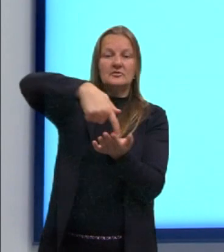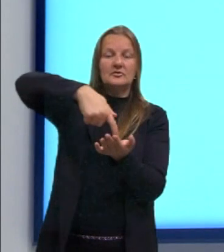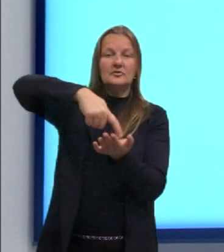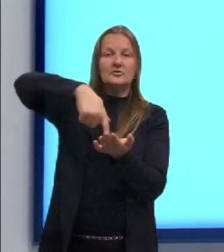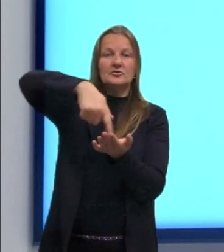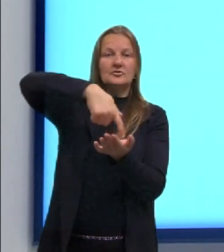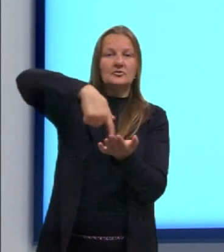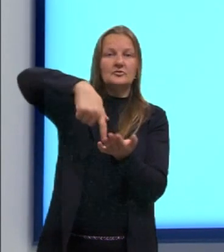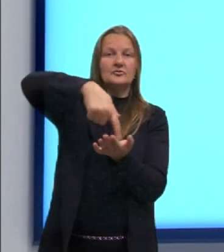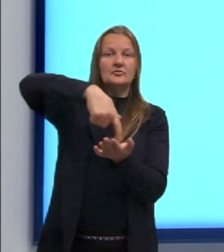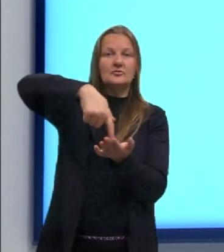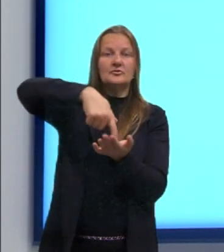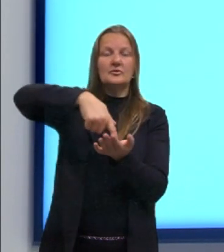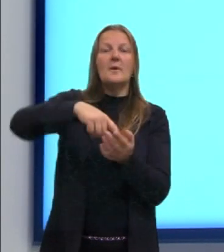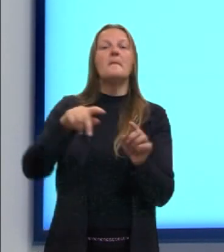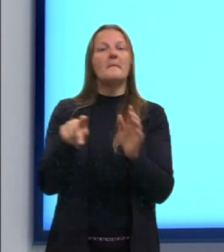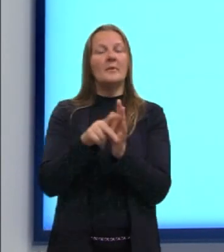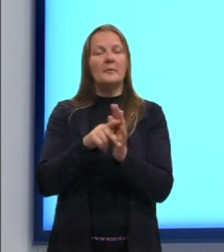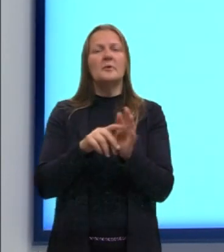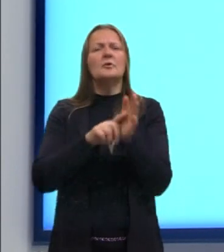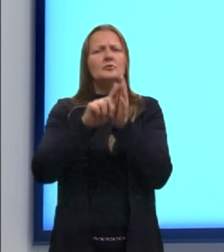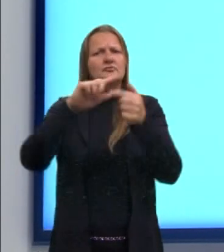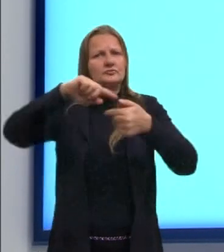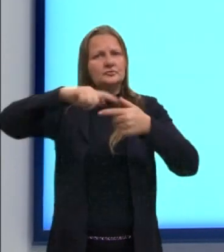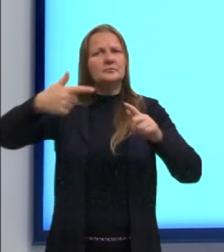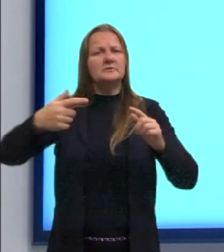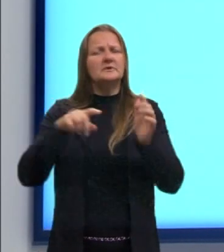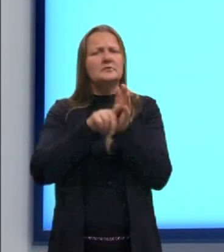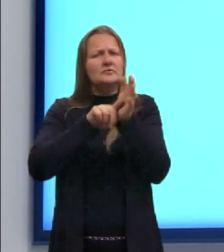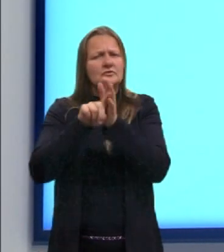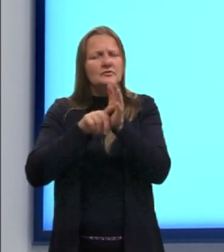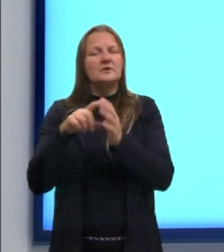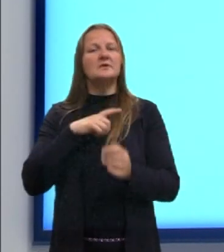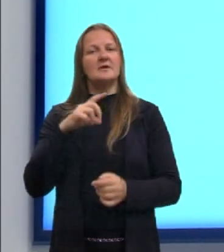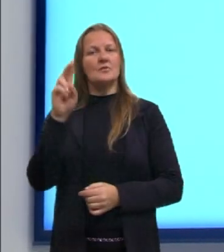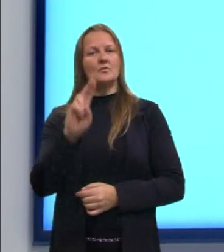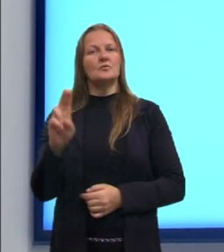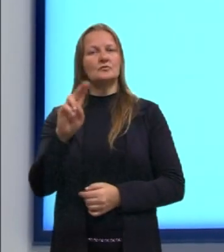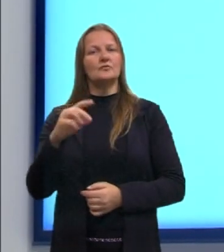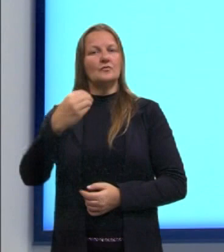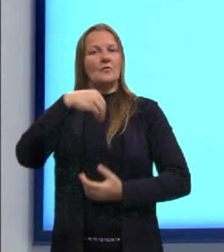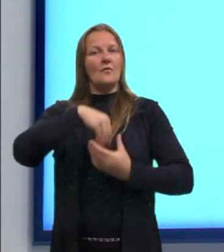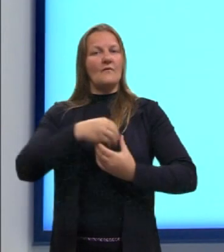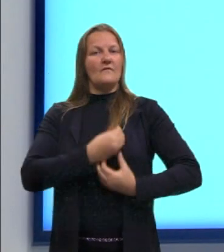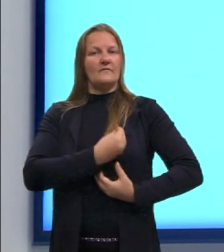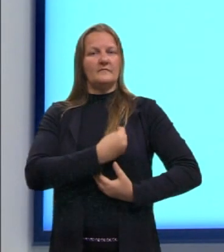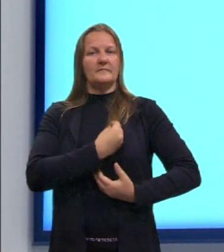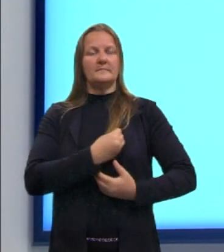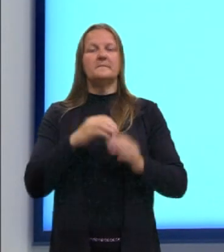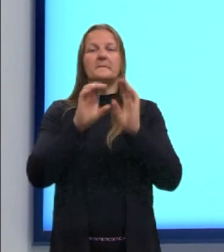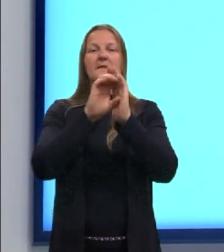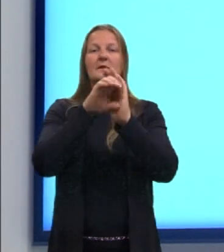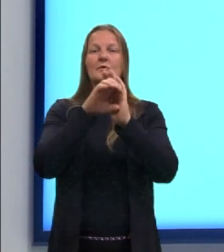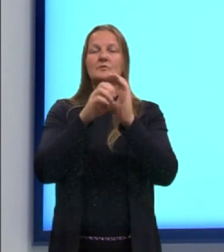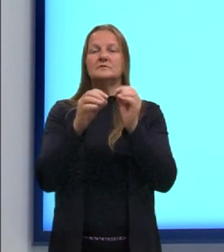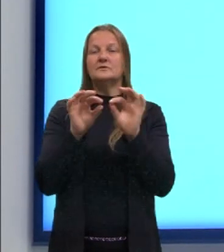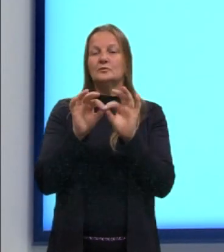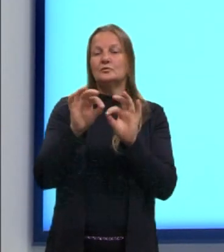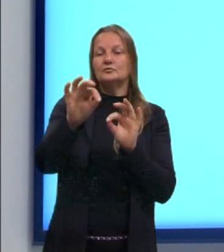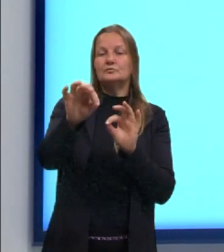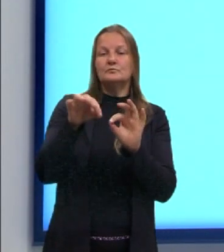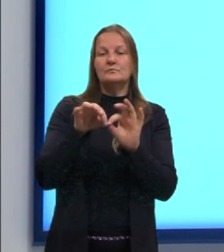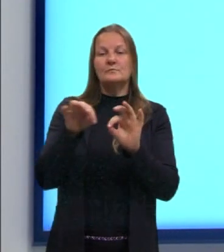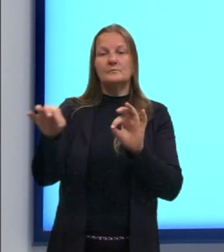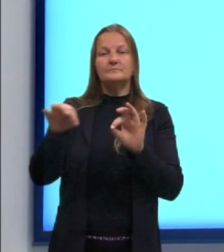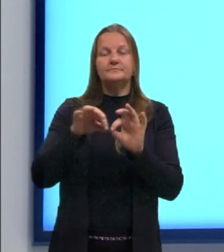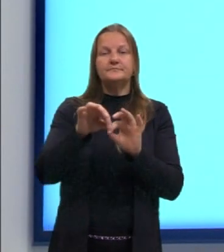global. A geometria analítica, então, se faz presente. O conceito, então, de distância, ele